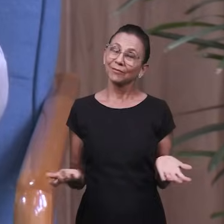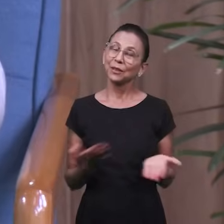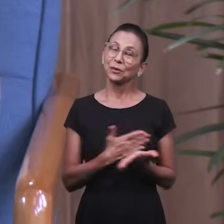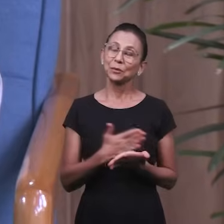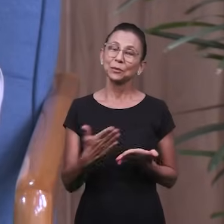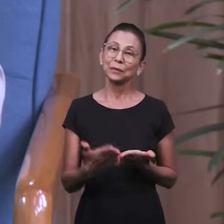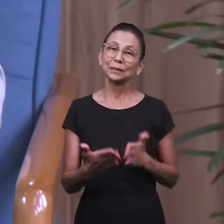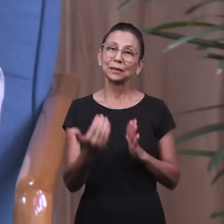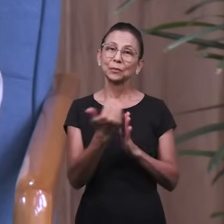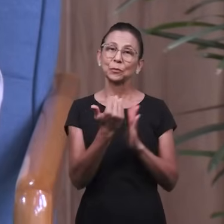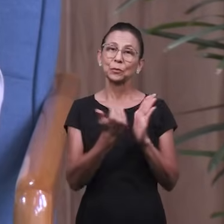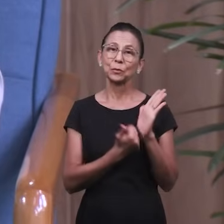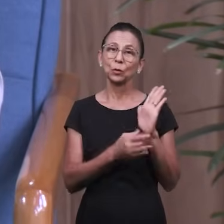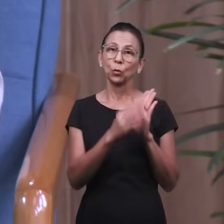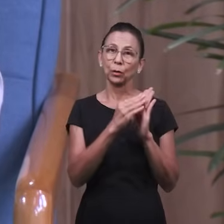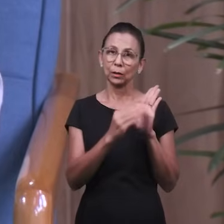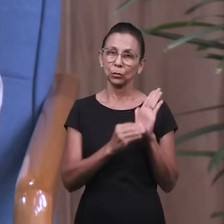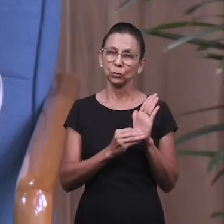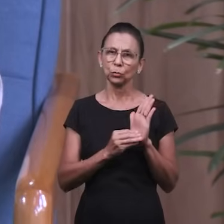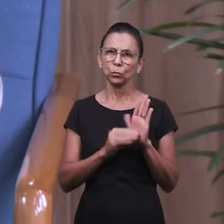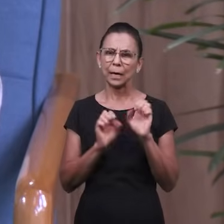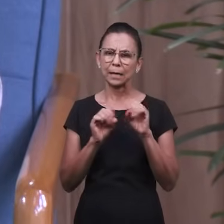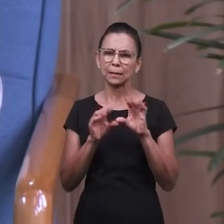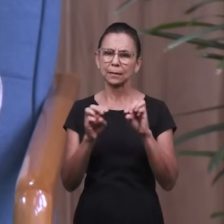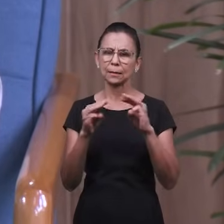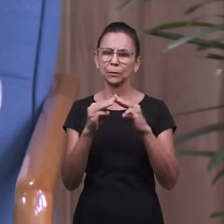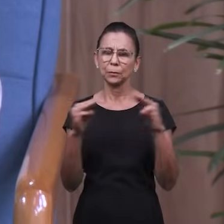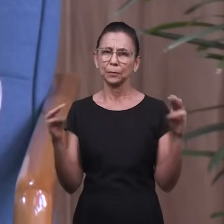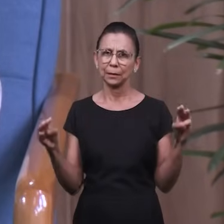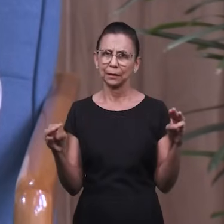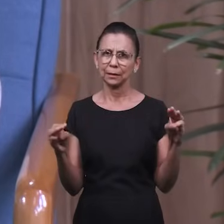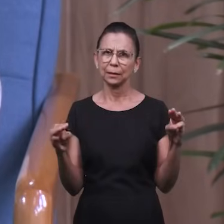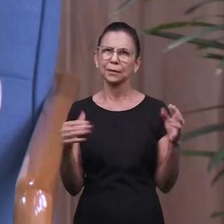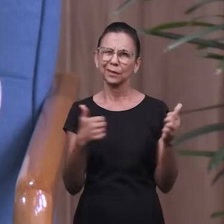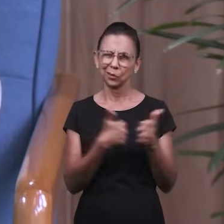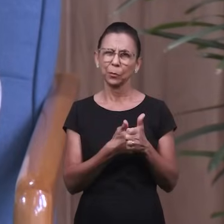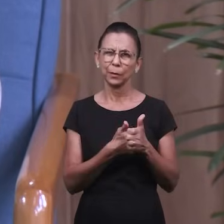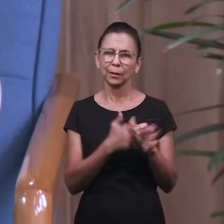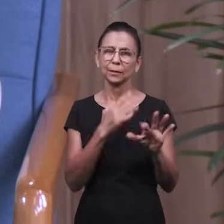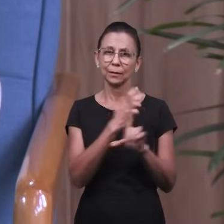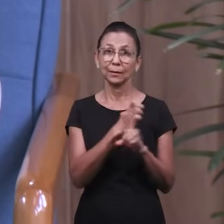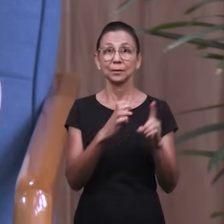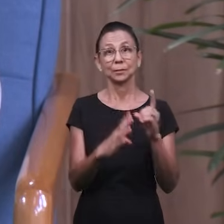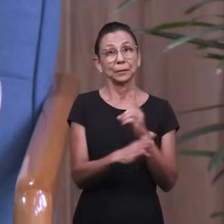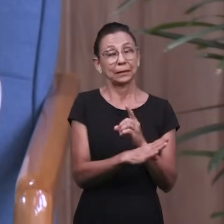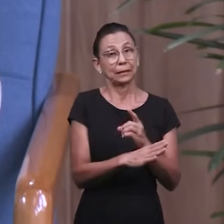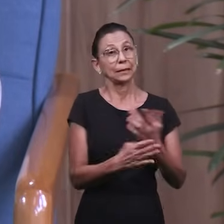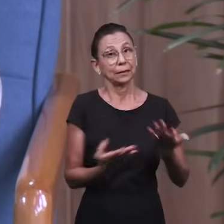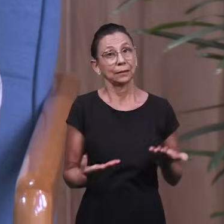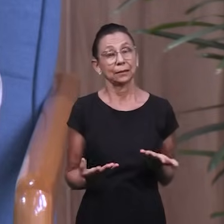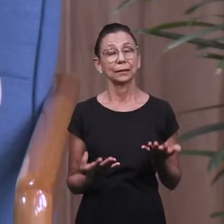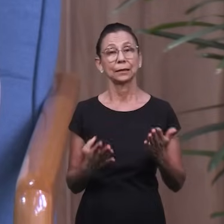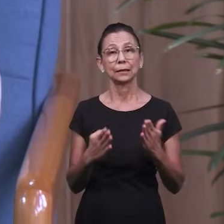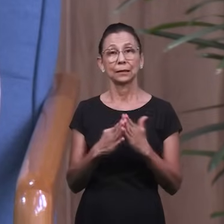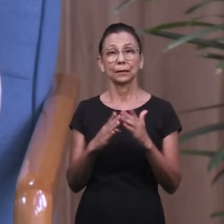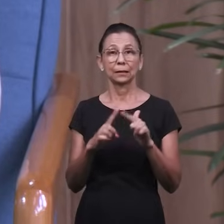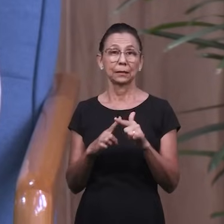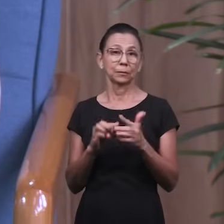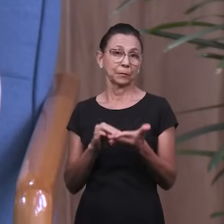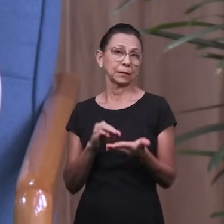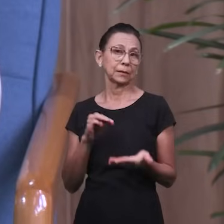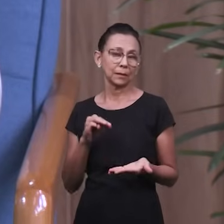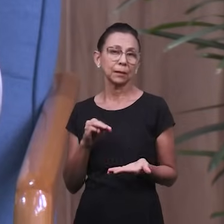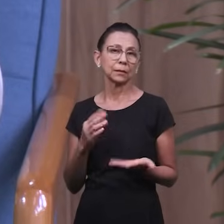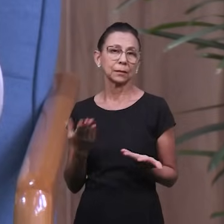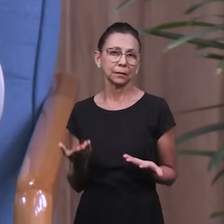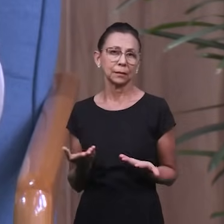Bom, a gente começa então agora o quadro Lições do Manaim. Você tem acompanhado a Escola Bíblica Dominical da Igreja Cristã